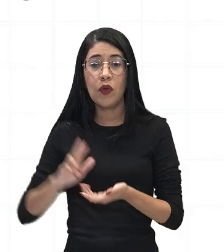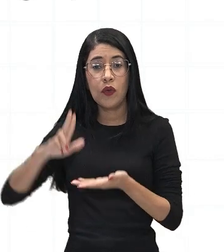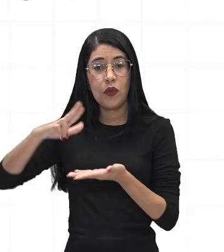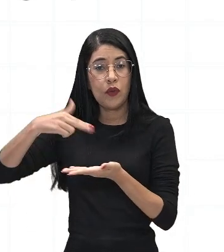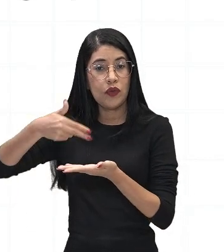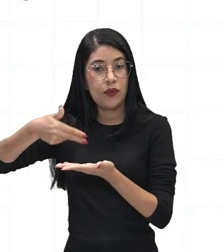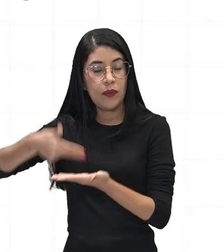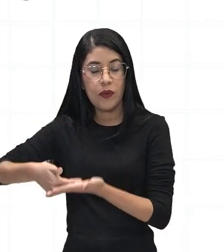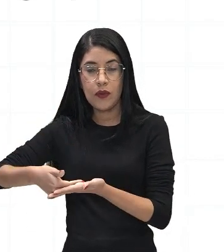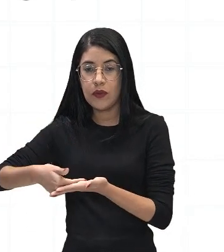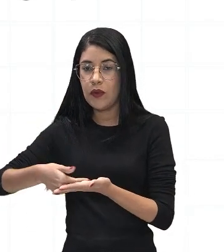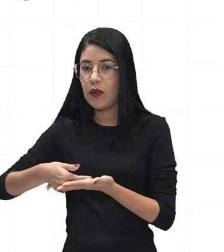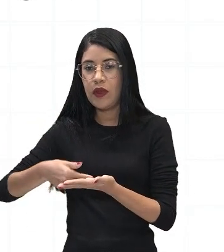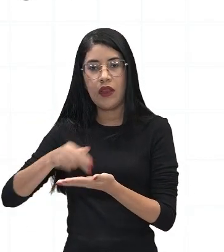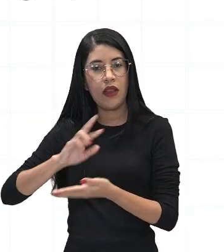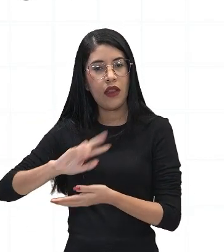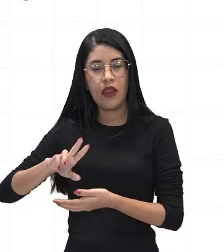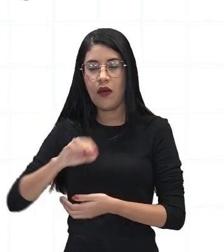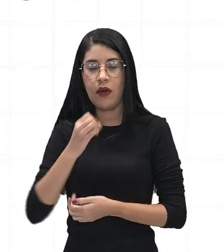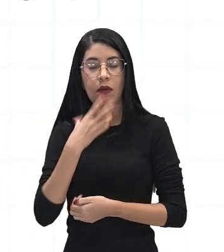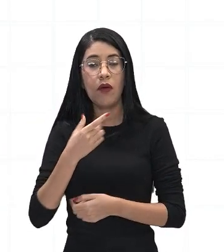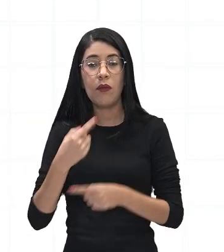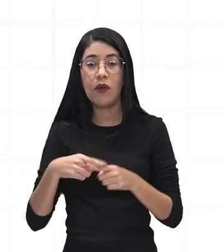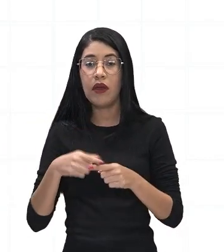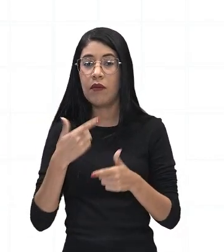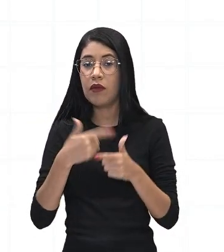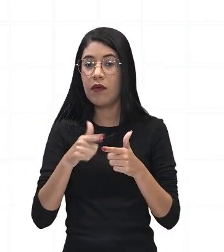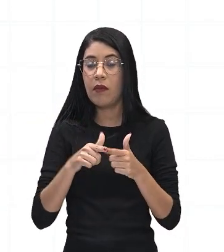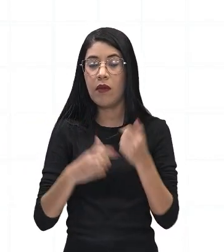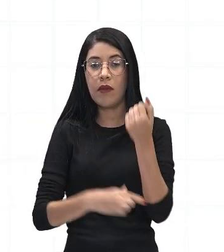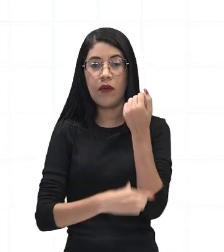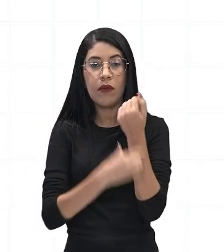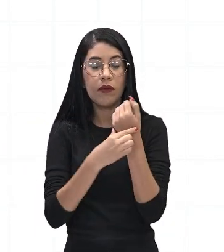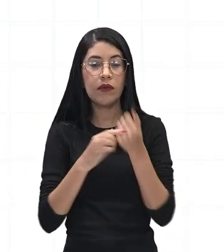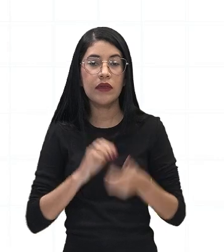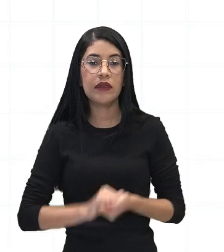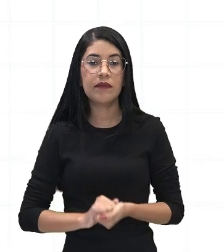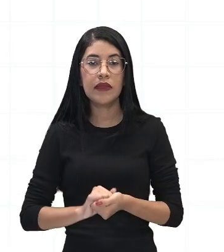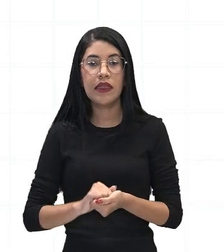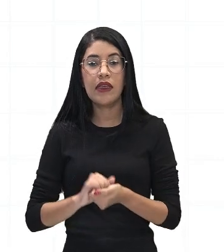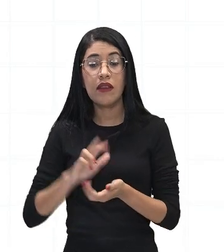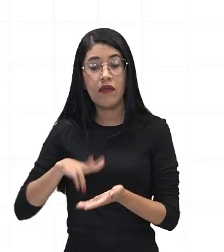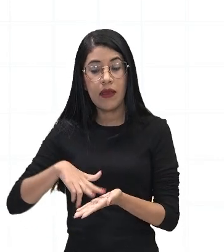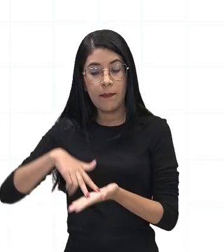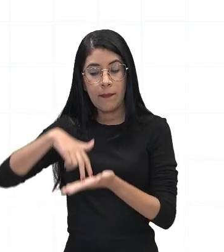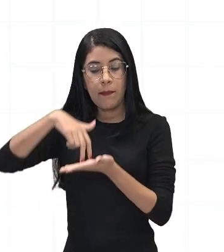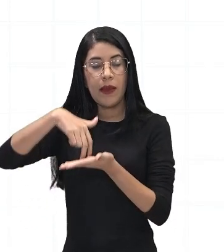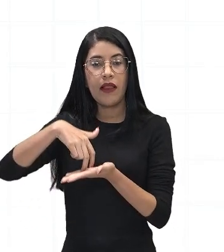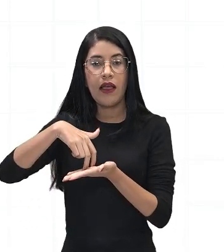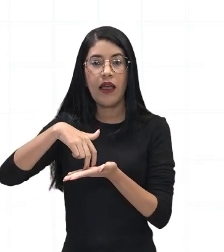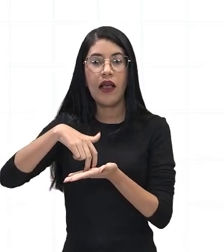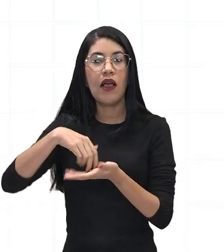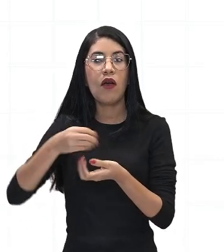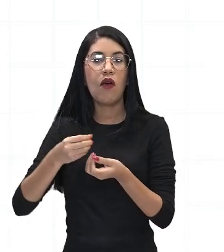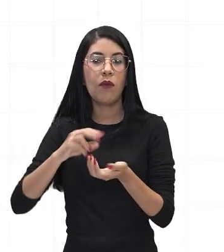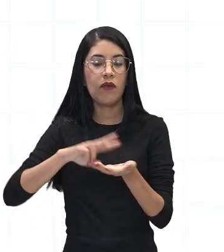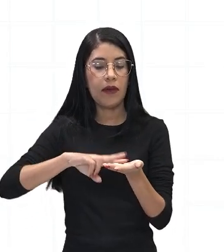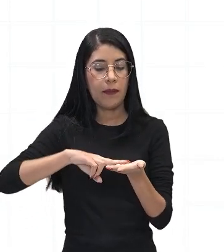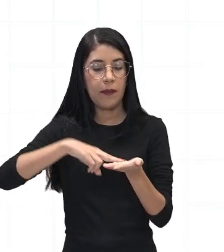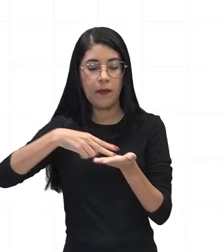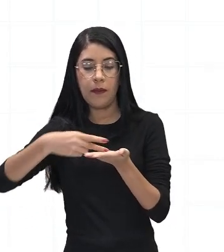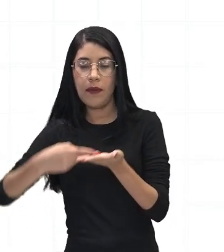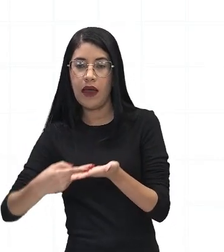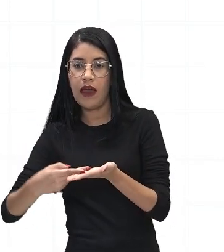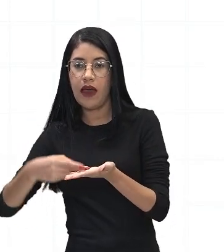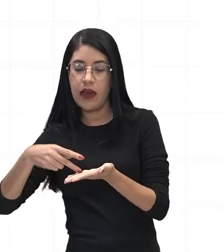aconselhável porque ela força a sua coluna. E quando você for se levantar, você vai virar de lado, apoiando-se